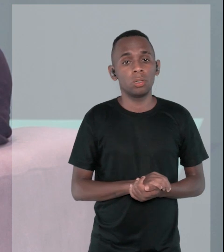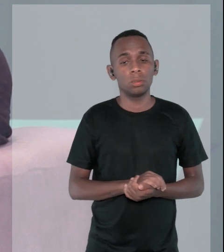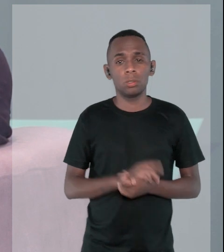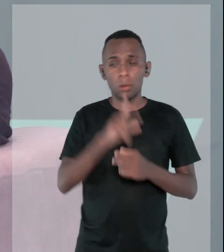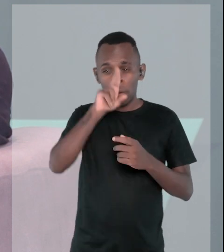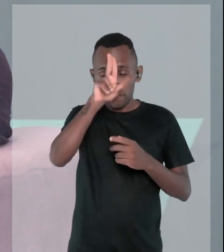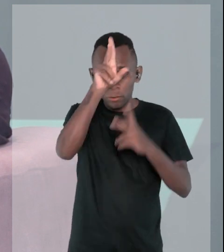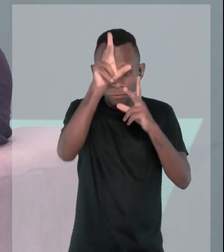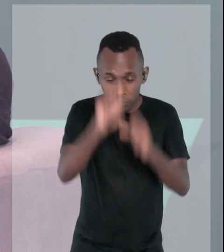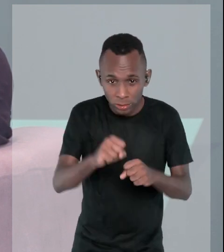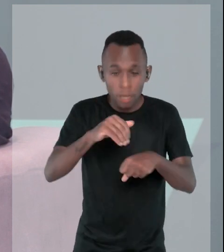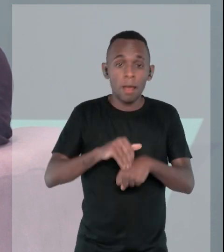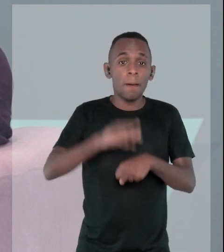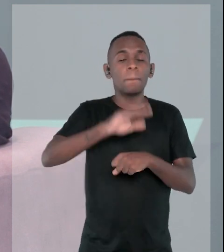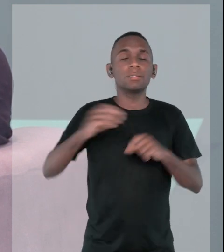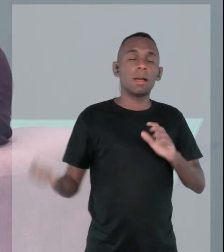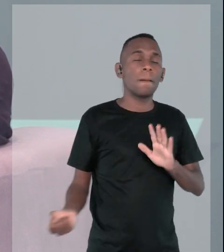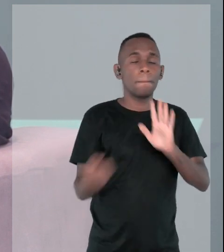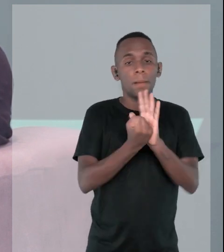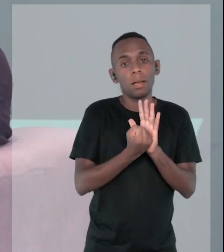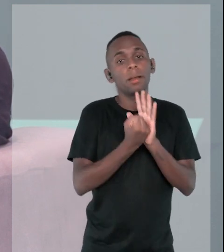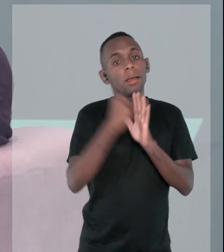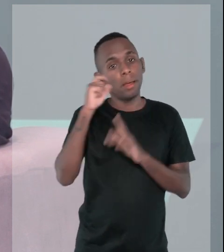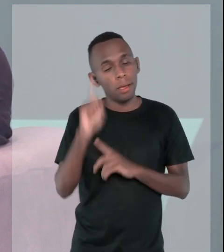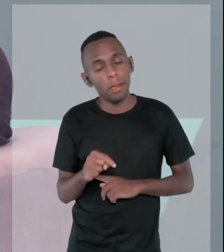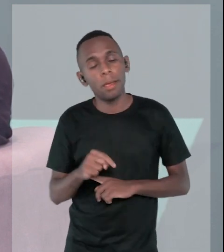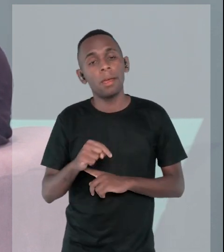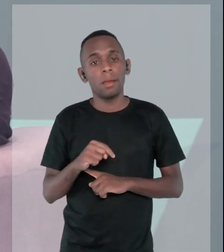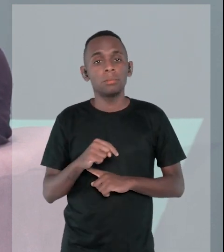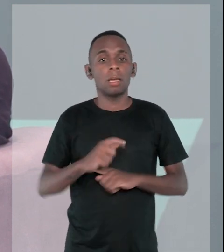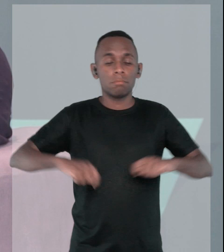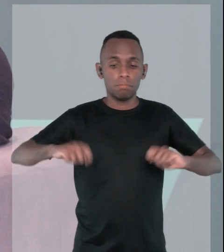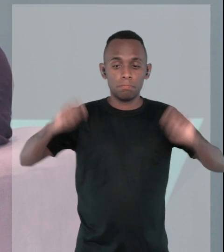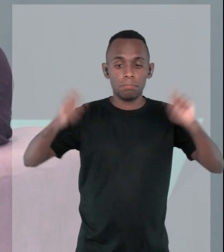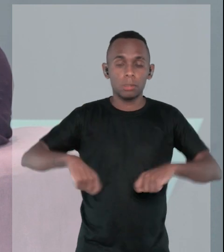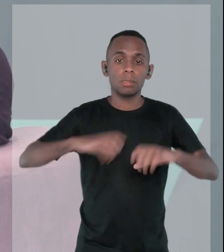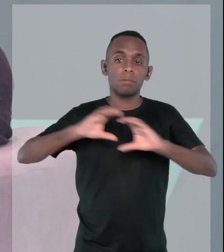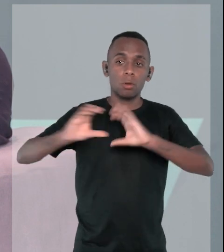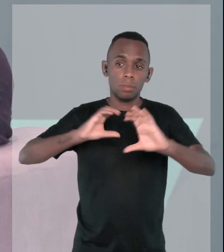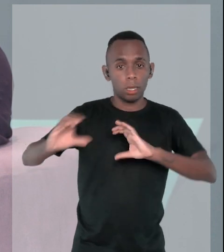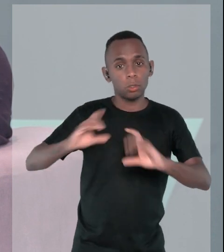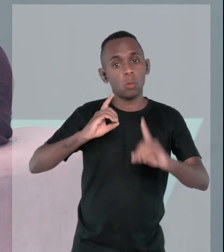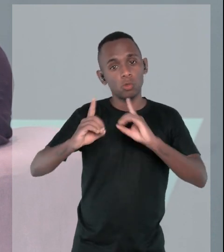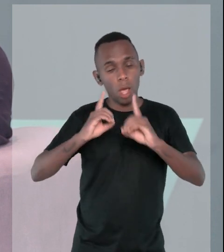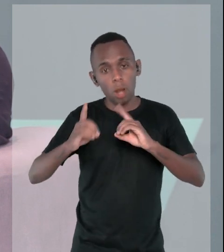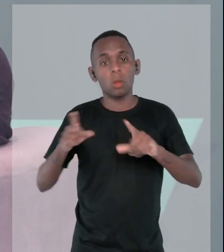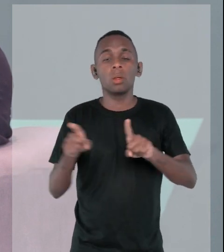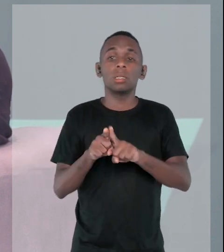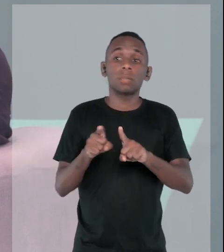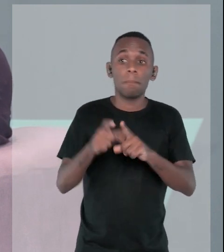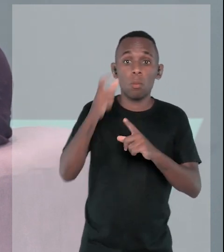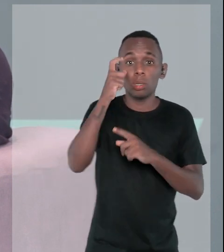mais fortes de proteção de uma marca são a capacidade de diálogo da empresa, o